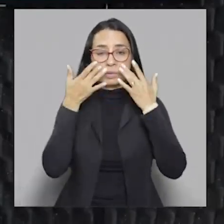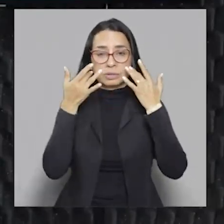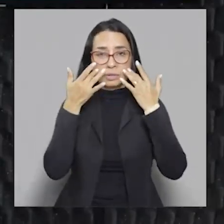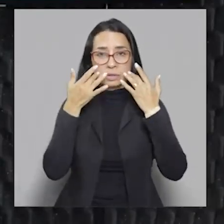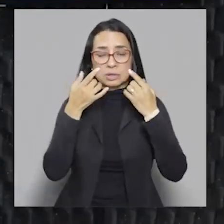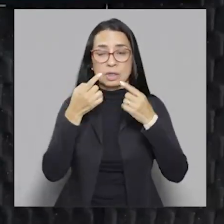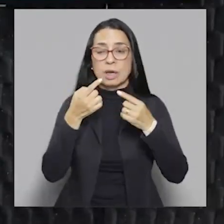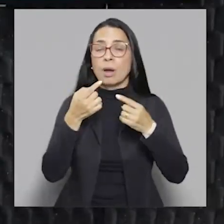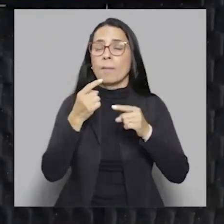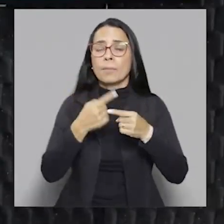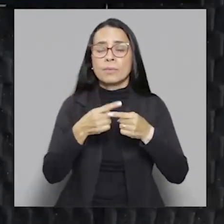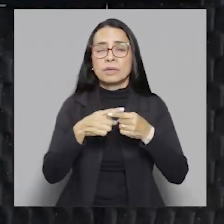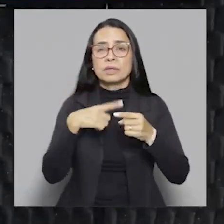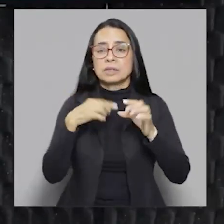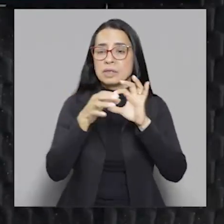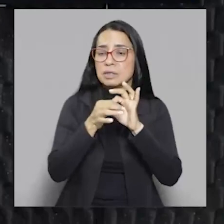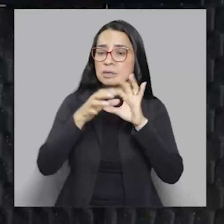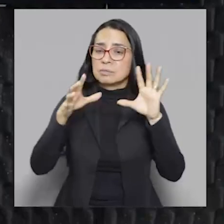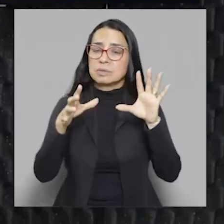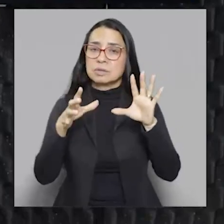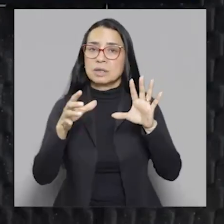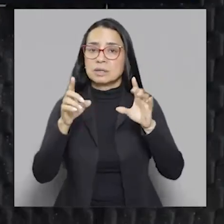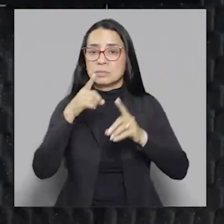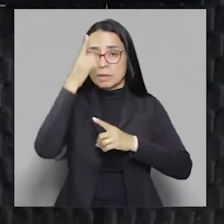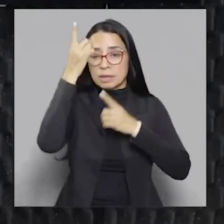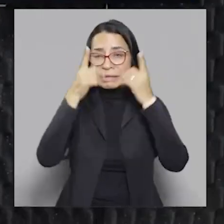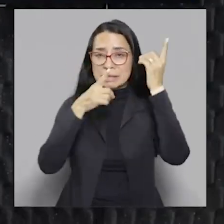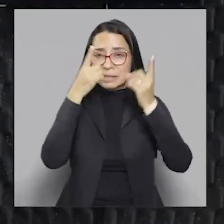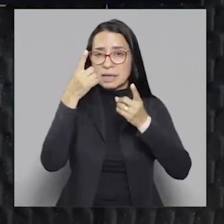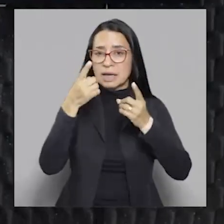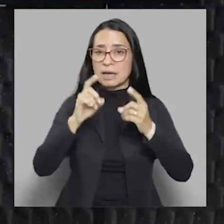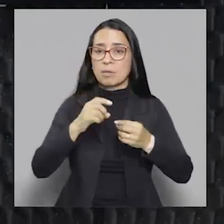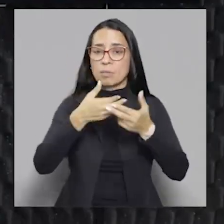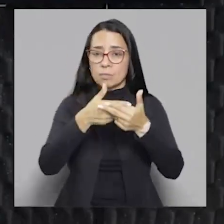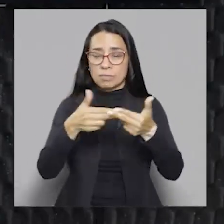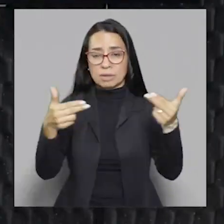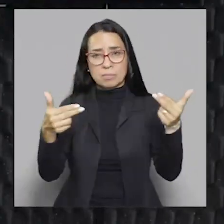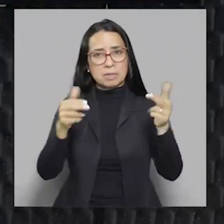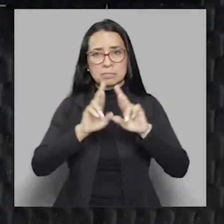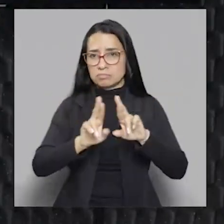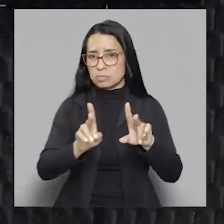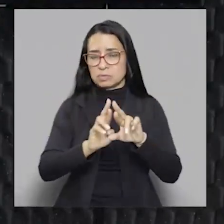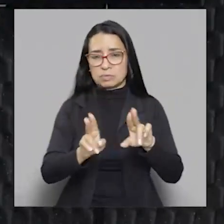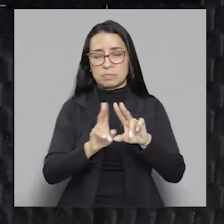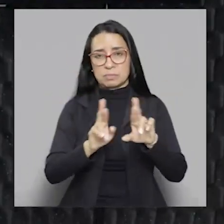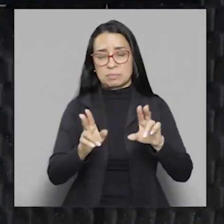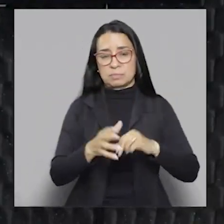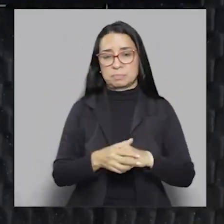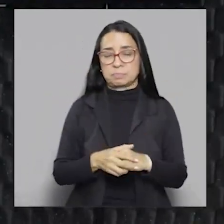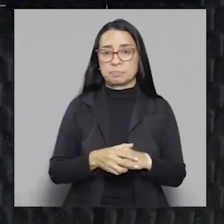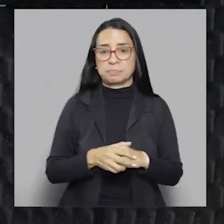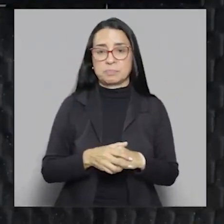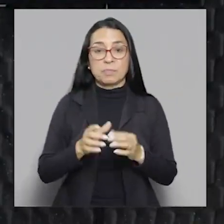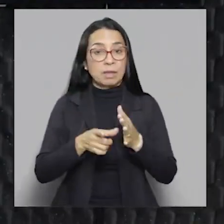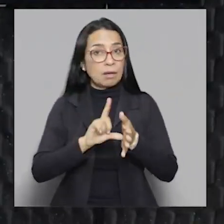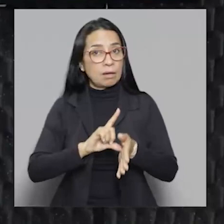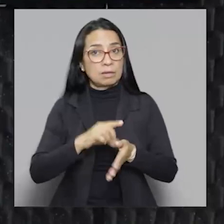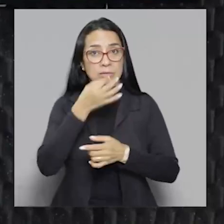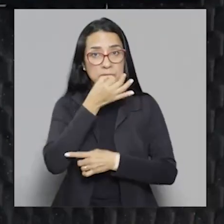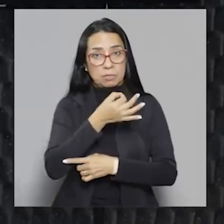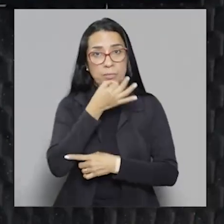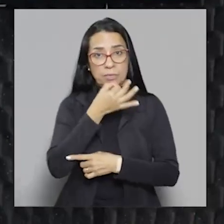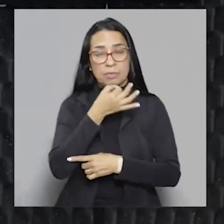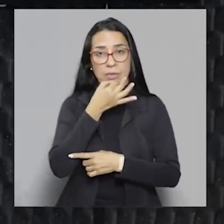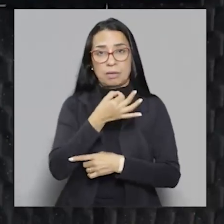para criar com outros materiais. Você não é crítico de arte para poder definir o que é arte ou não. Então, antes de você colocar